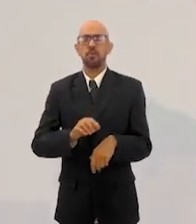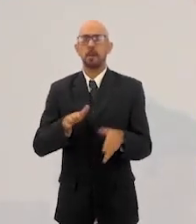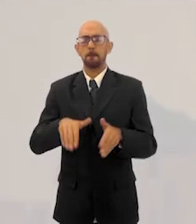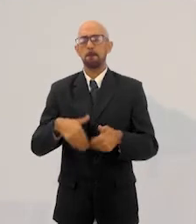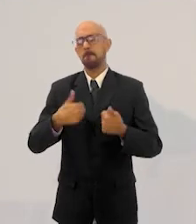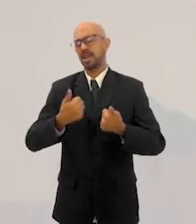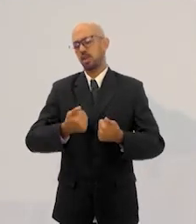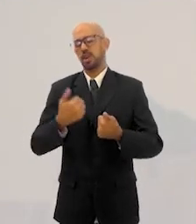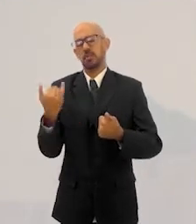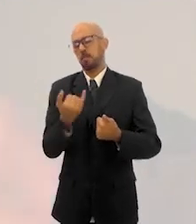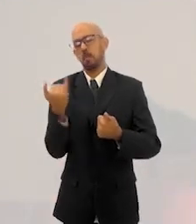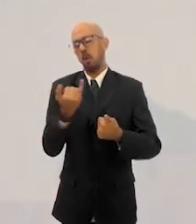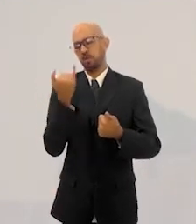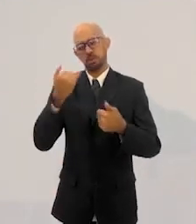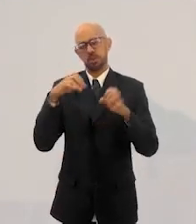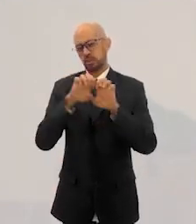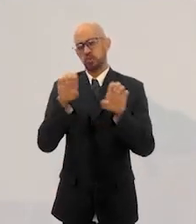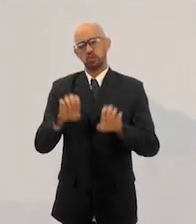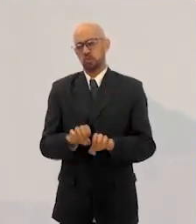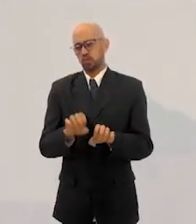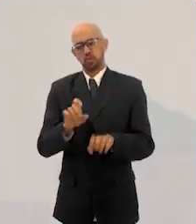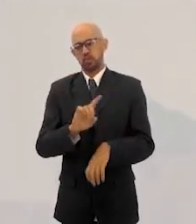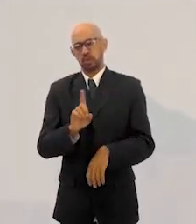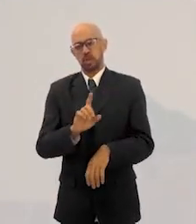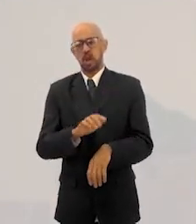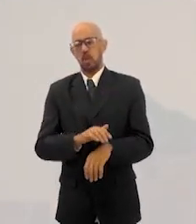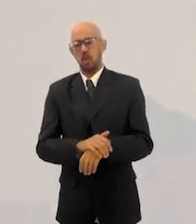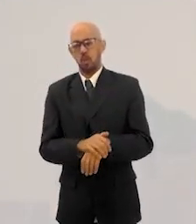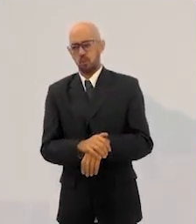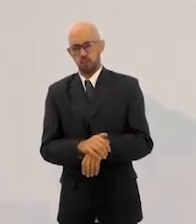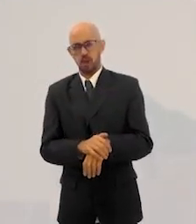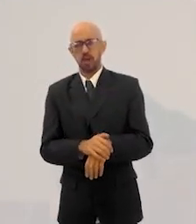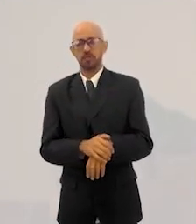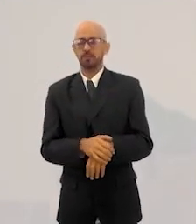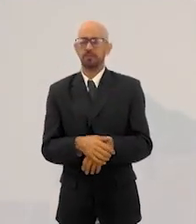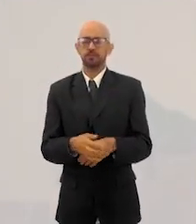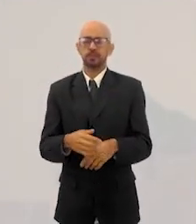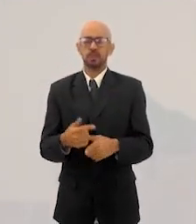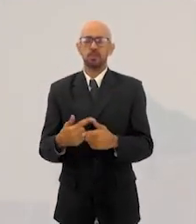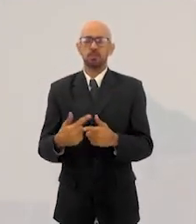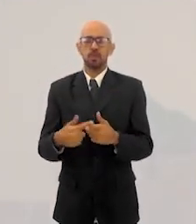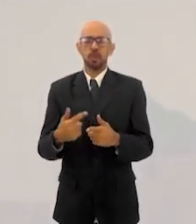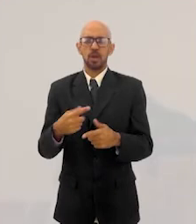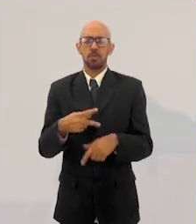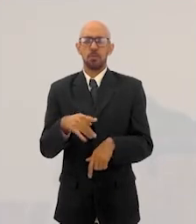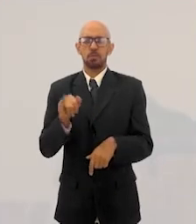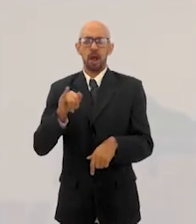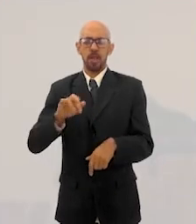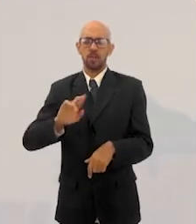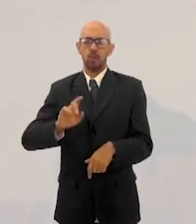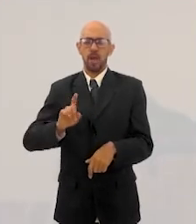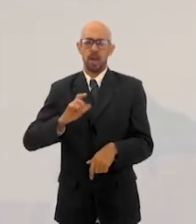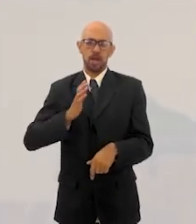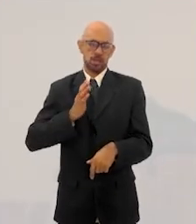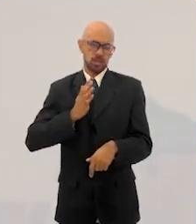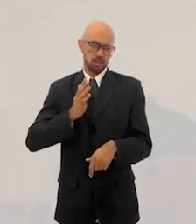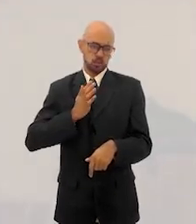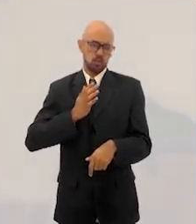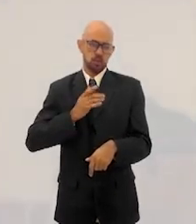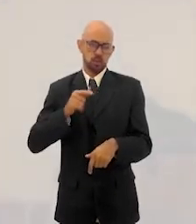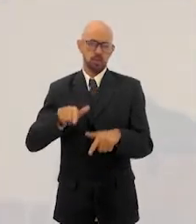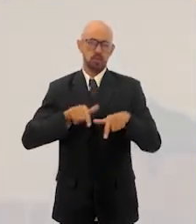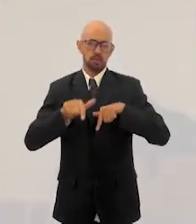uma melhoria significativa de estrutura, digamos assim. Eu não tinha um pai exatamente rico, era uma pessoa